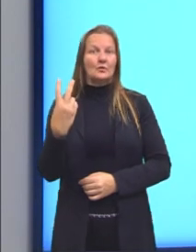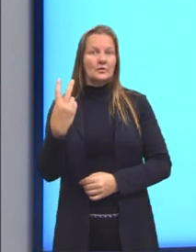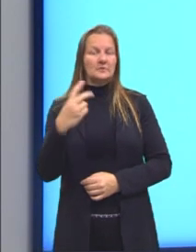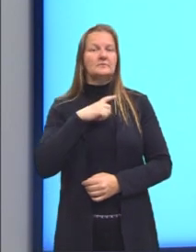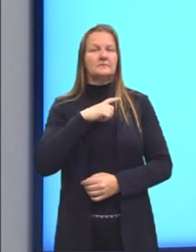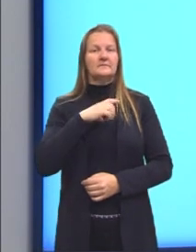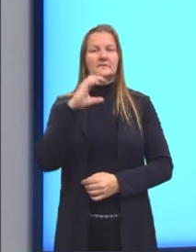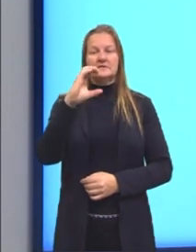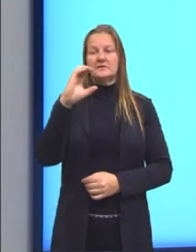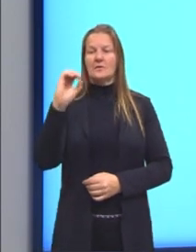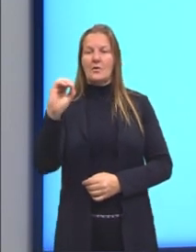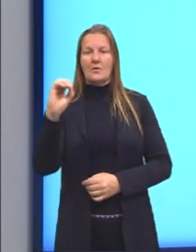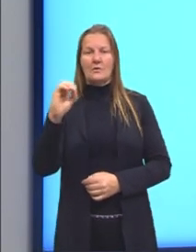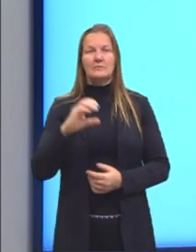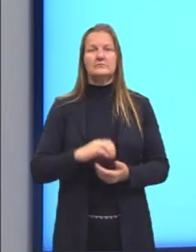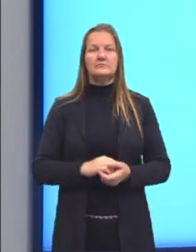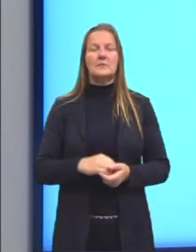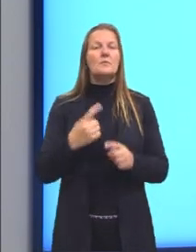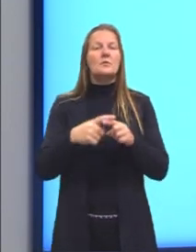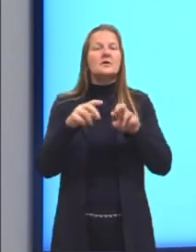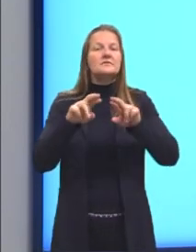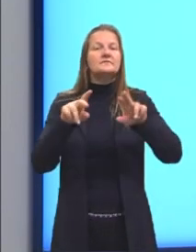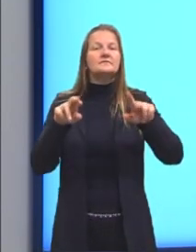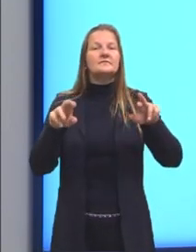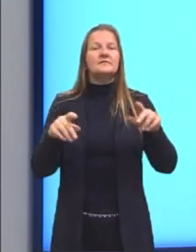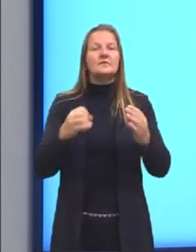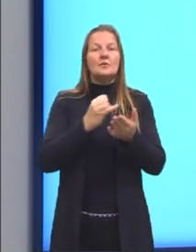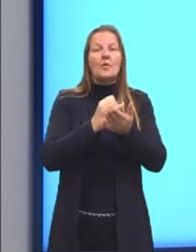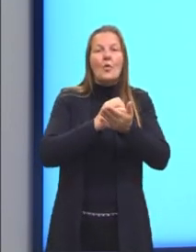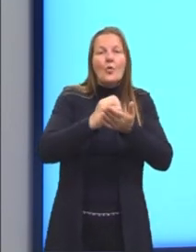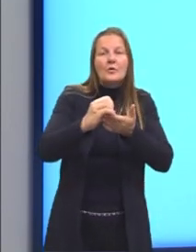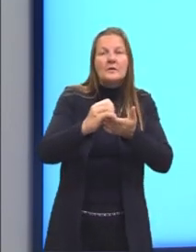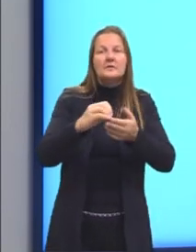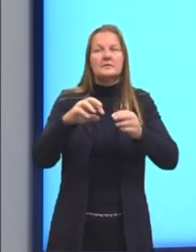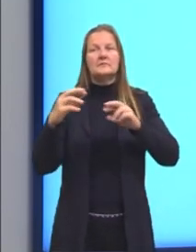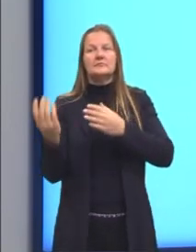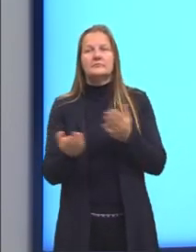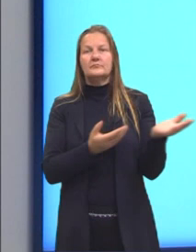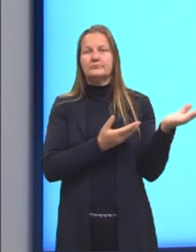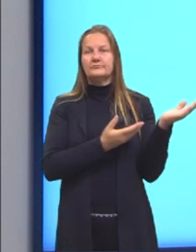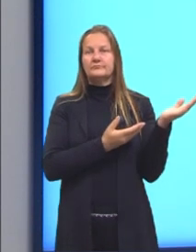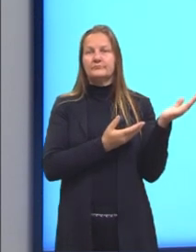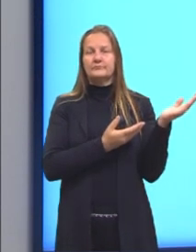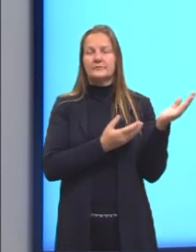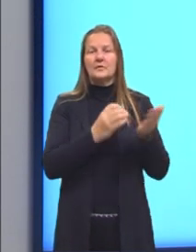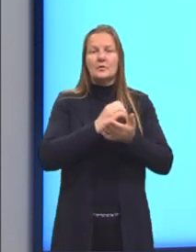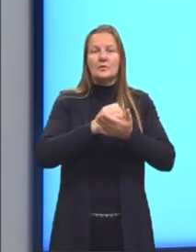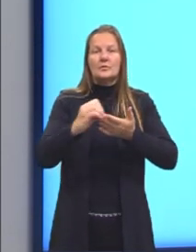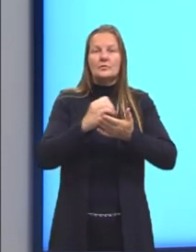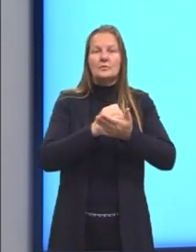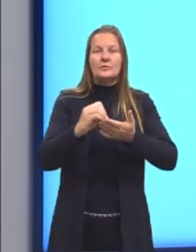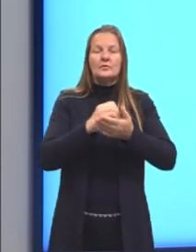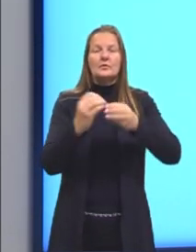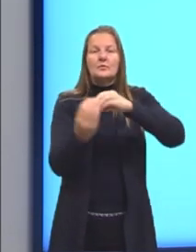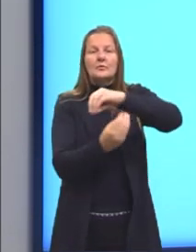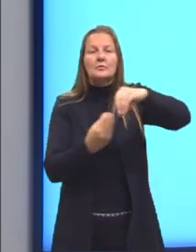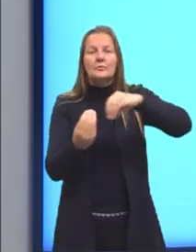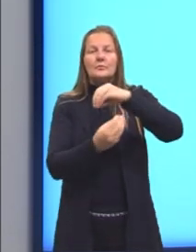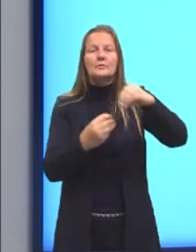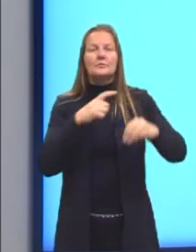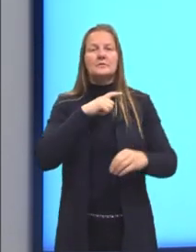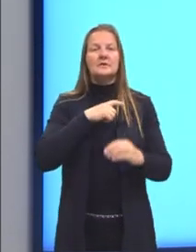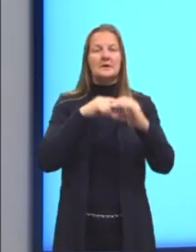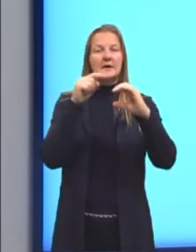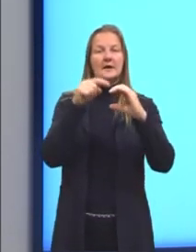tem esse é o dois e o Mas qual é a diferença da química orgânica para estes é que na química orgânica são compostos que